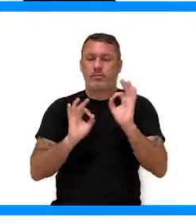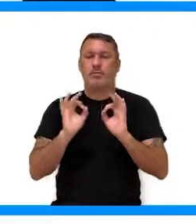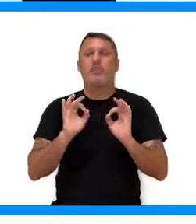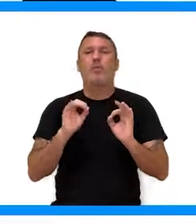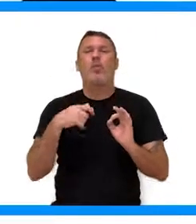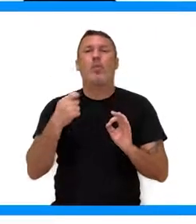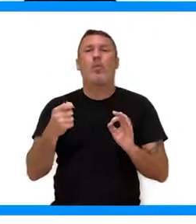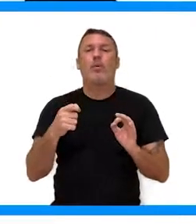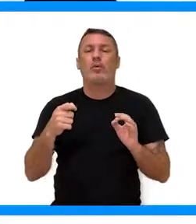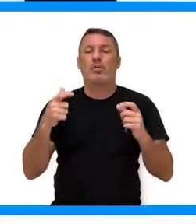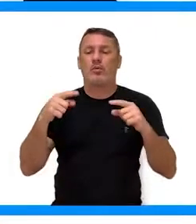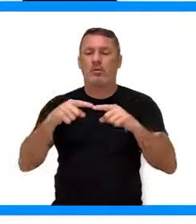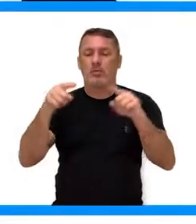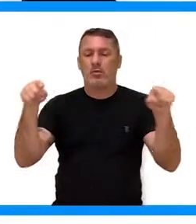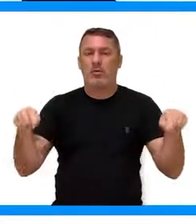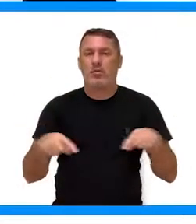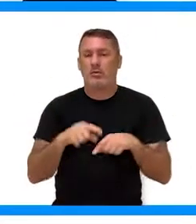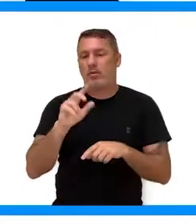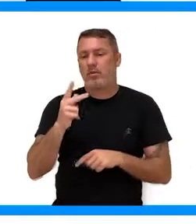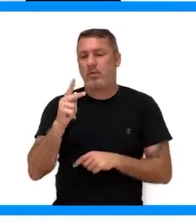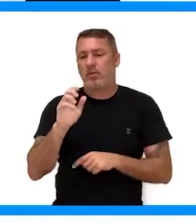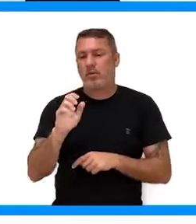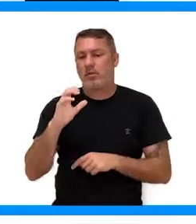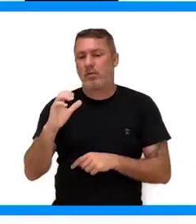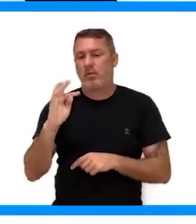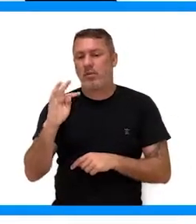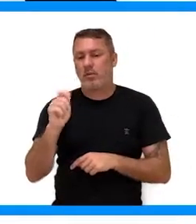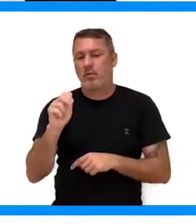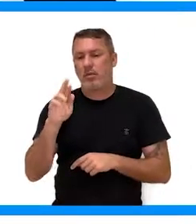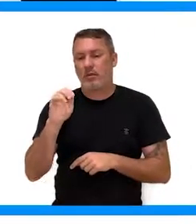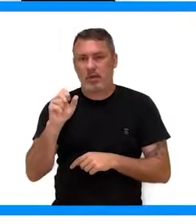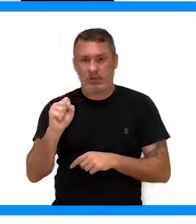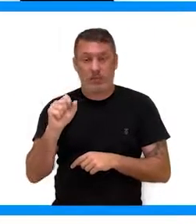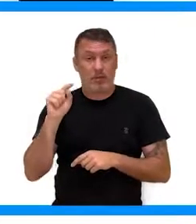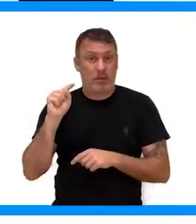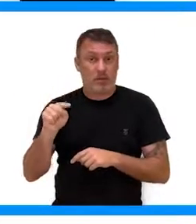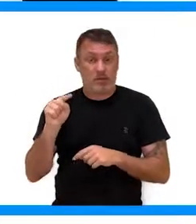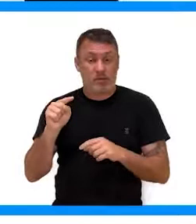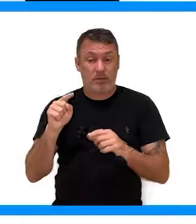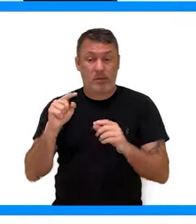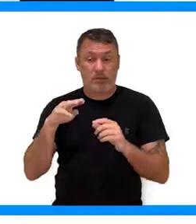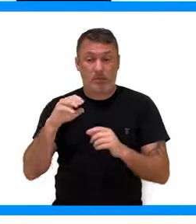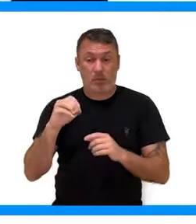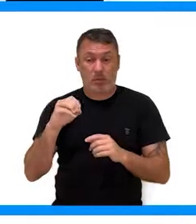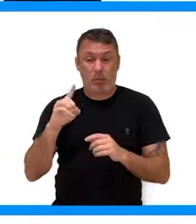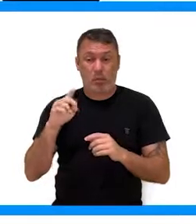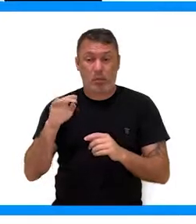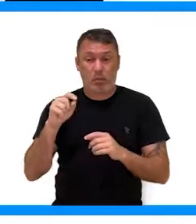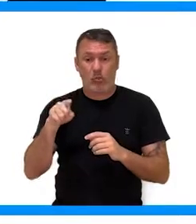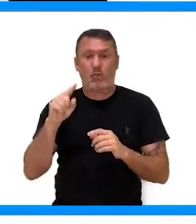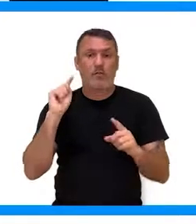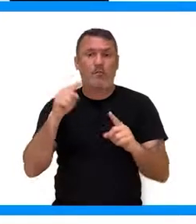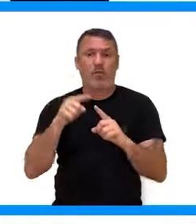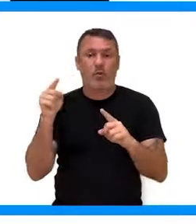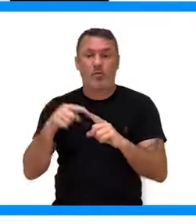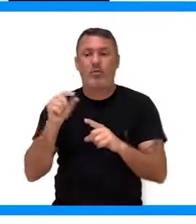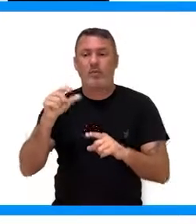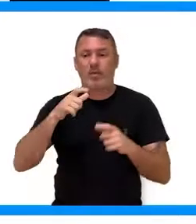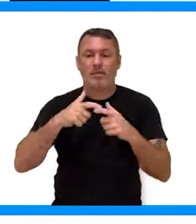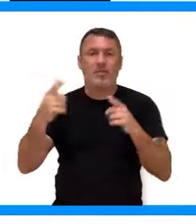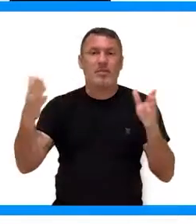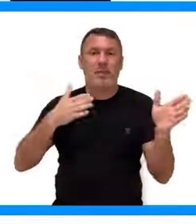definida em hectares, e a definição desse módulo, ela tem aí relação não apenas com o